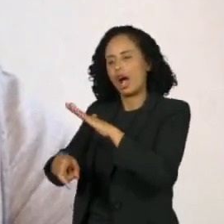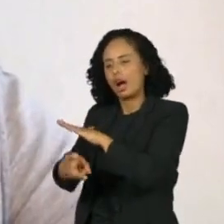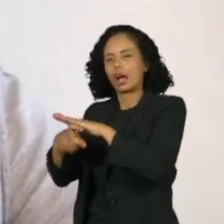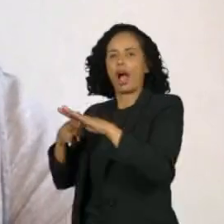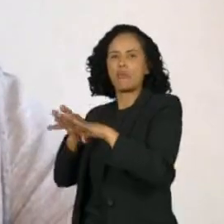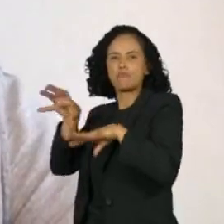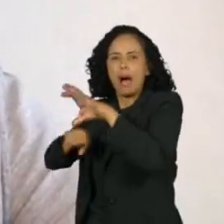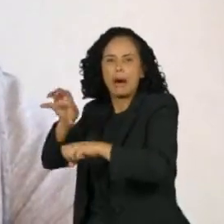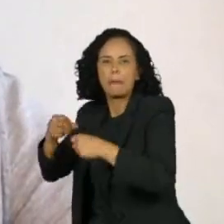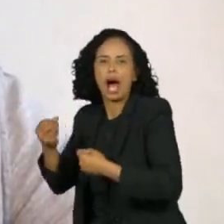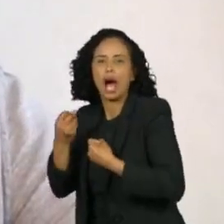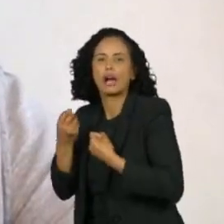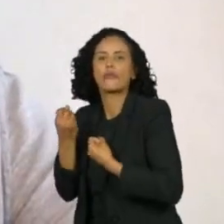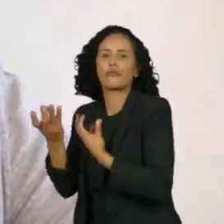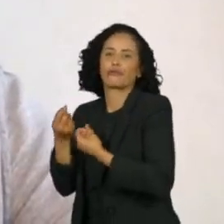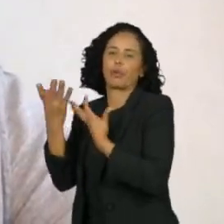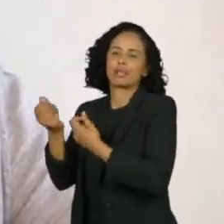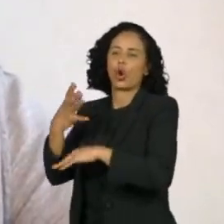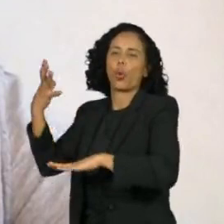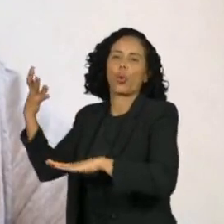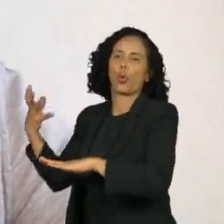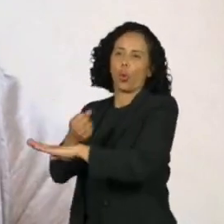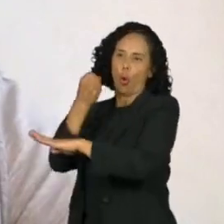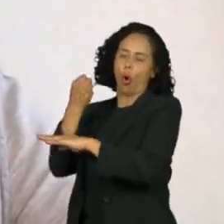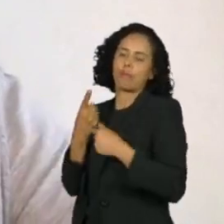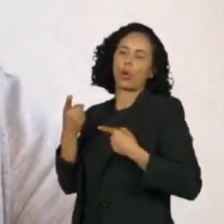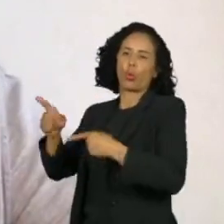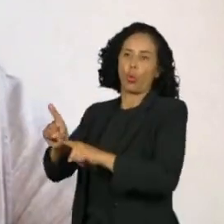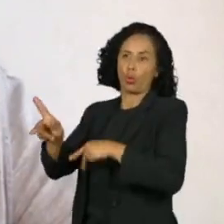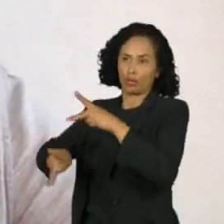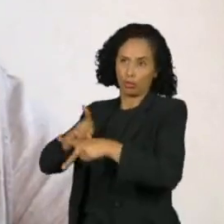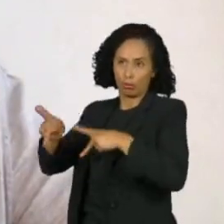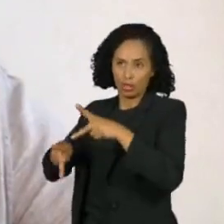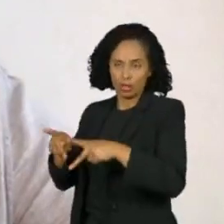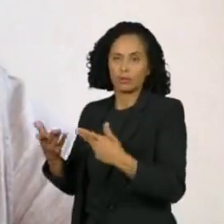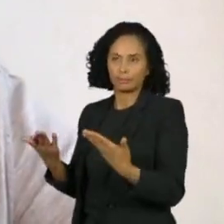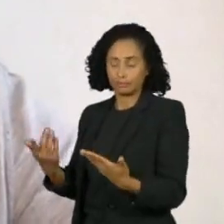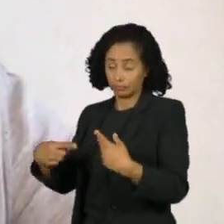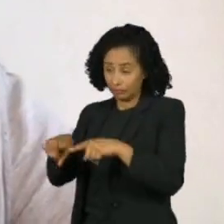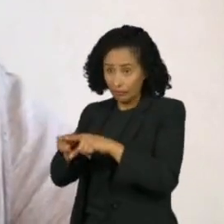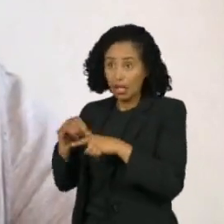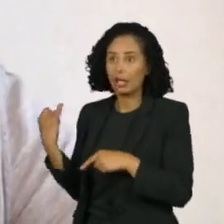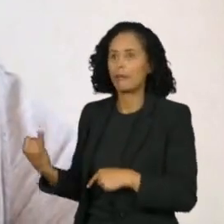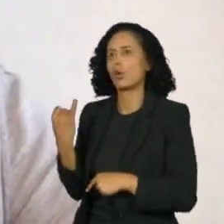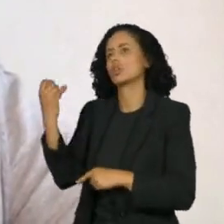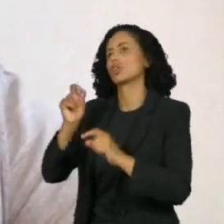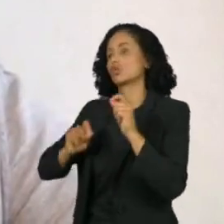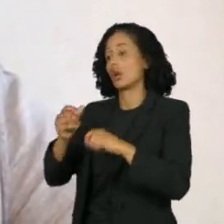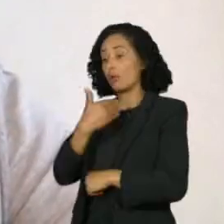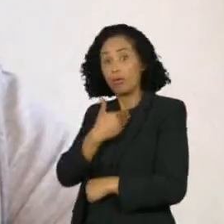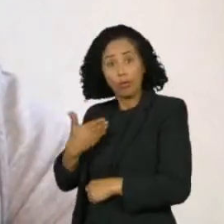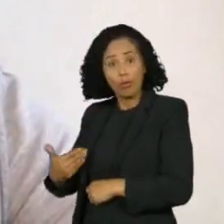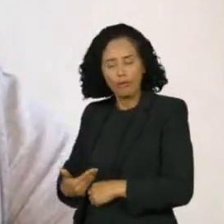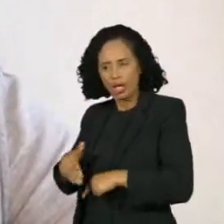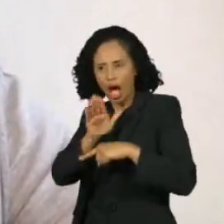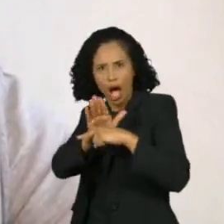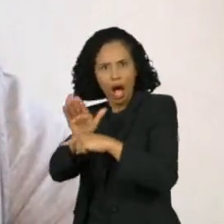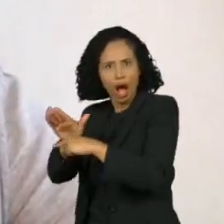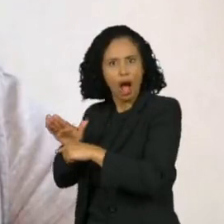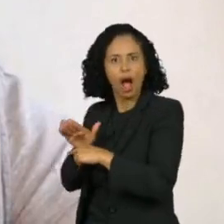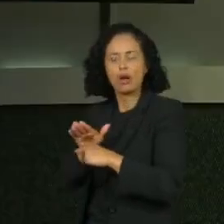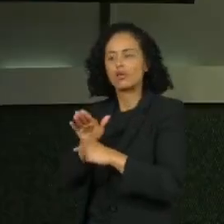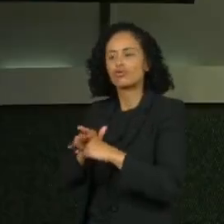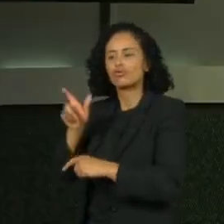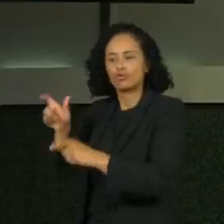e, infelizmente, aplicar golpes contra a população. E é importante que o governo tome medidas adequadas para proteger